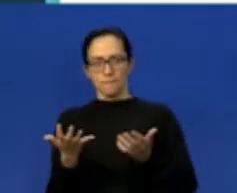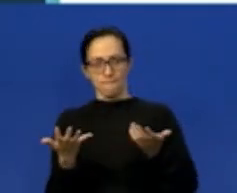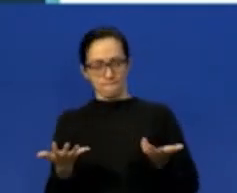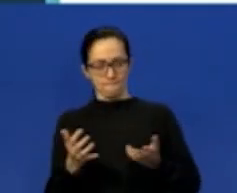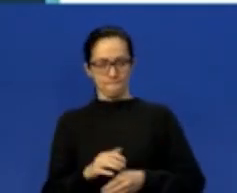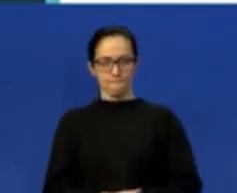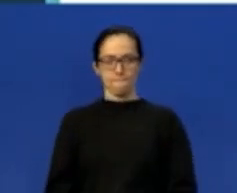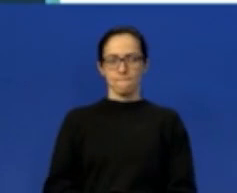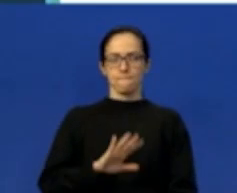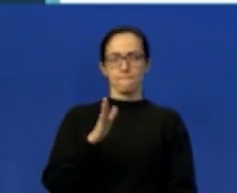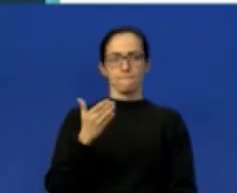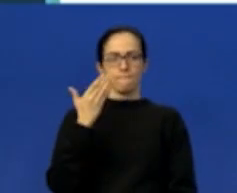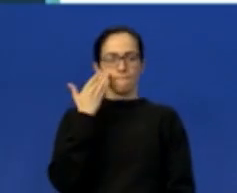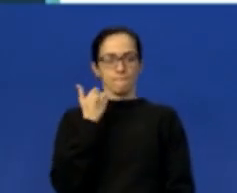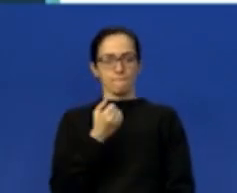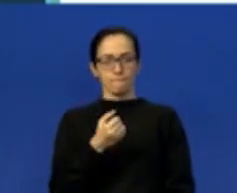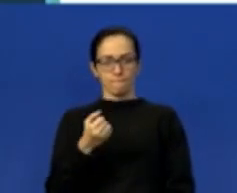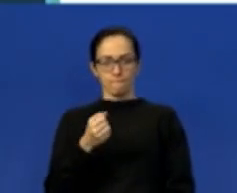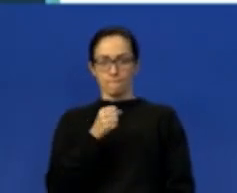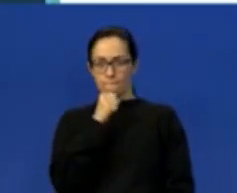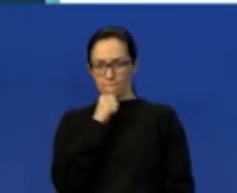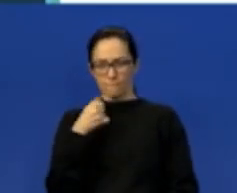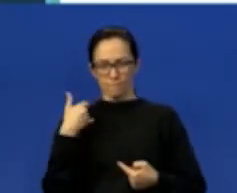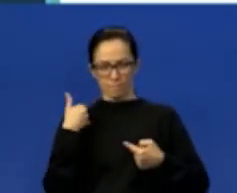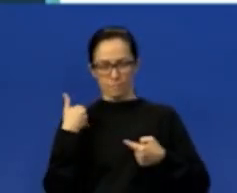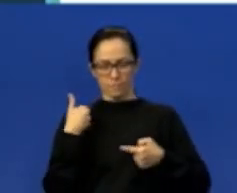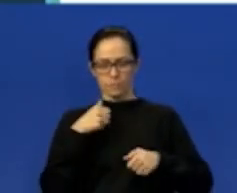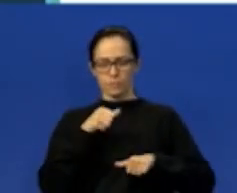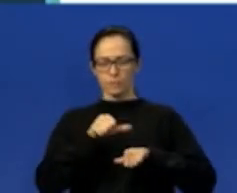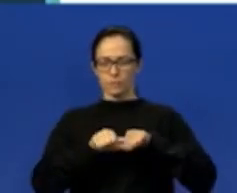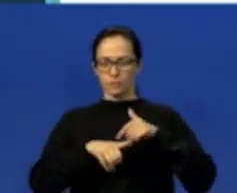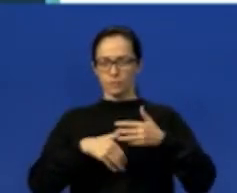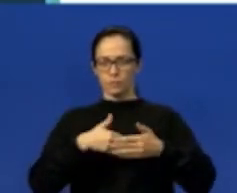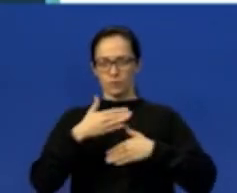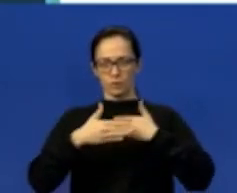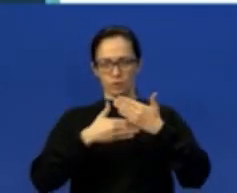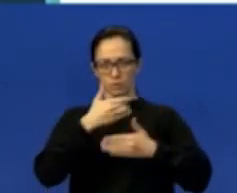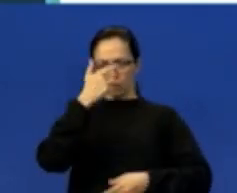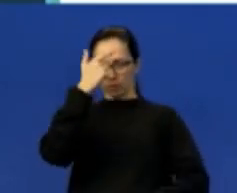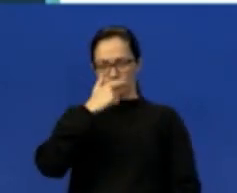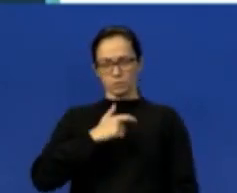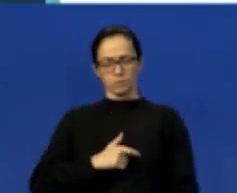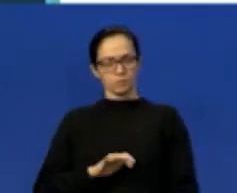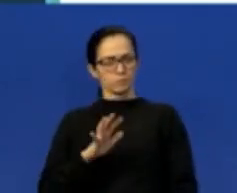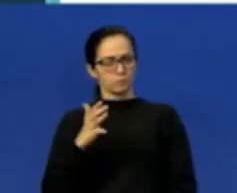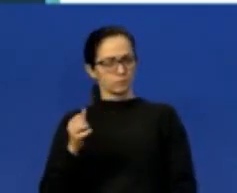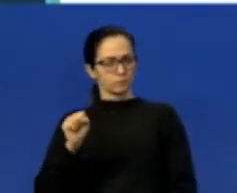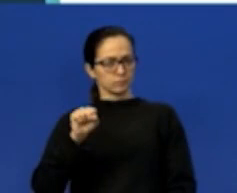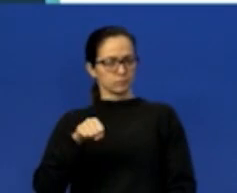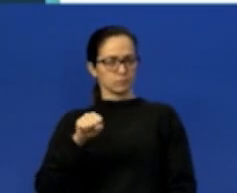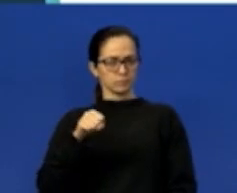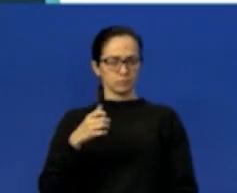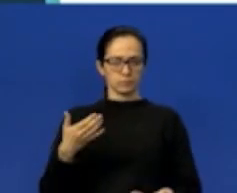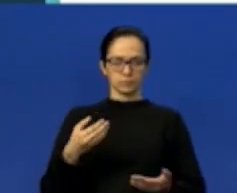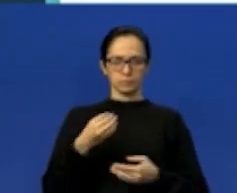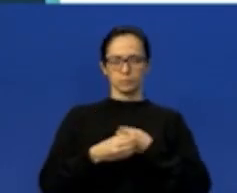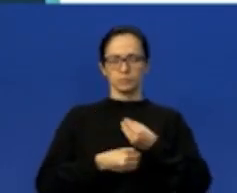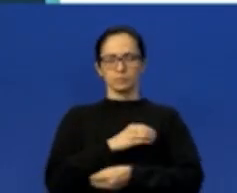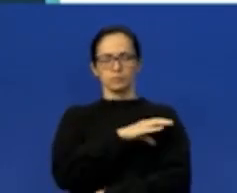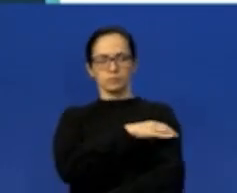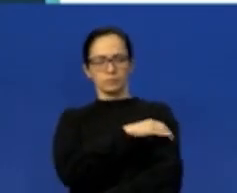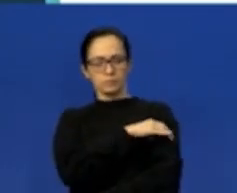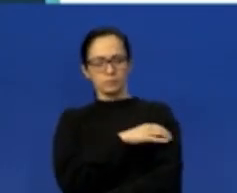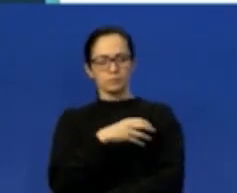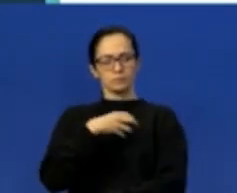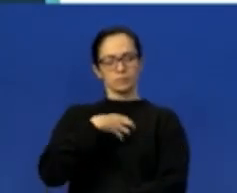o avanço da idade vai mudando, né, o que ocorre nos nossos sistemas musculares, nos nossos